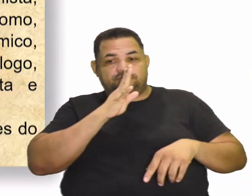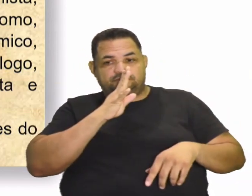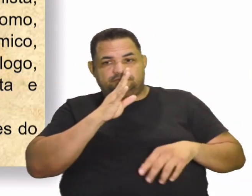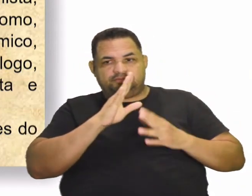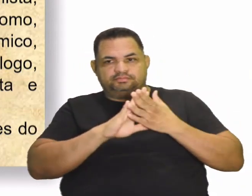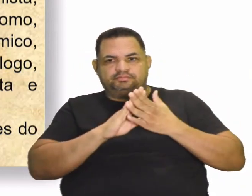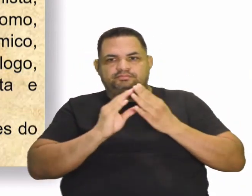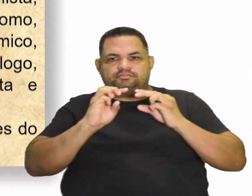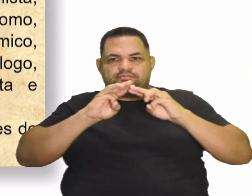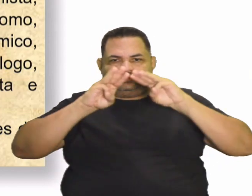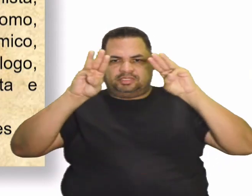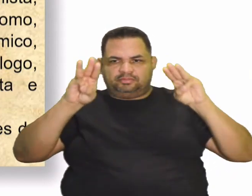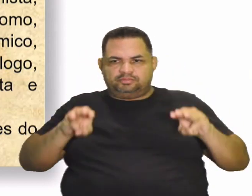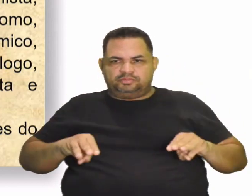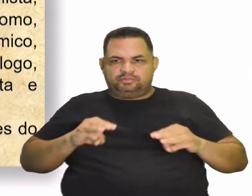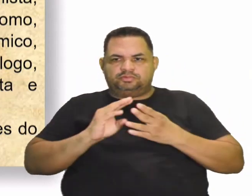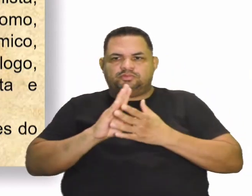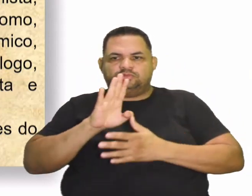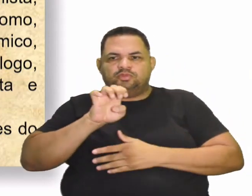Museu do Louvre,